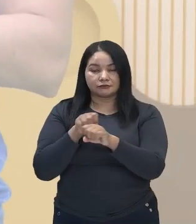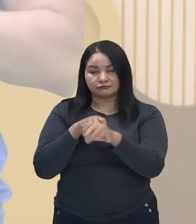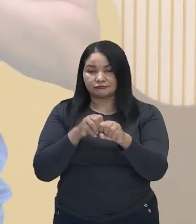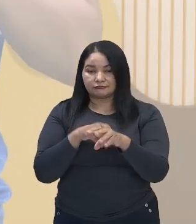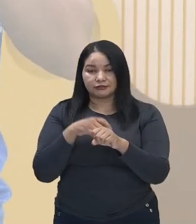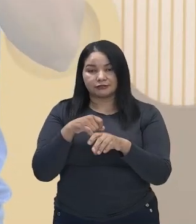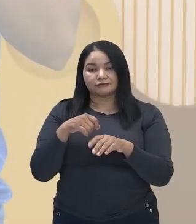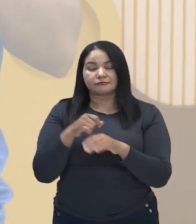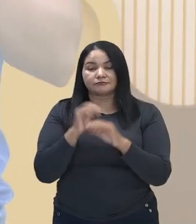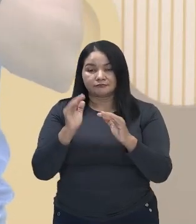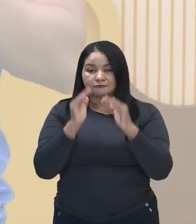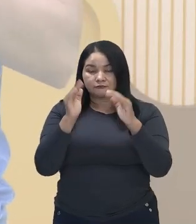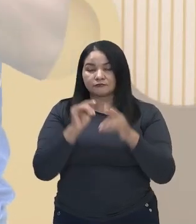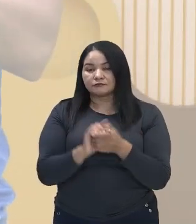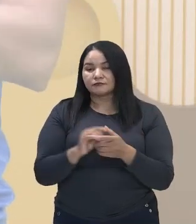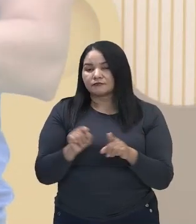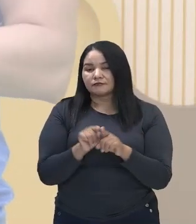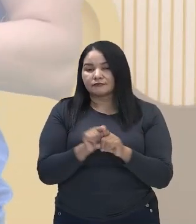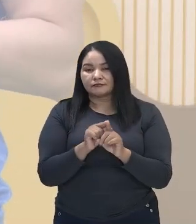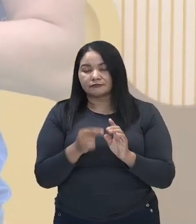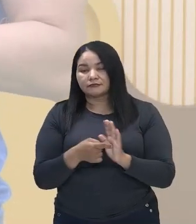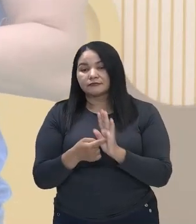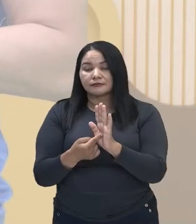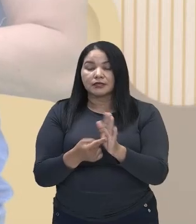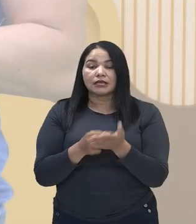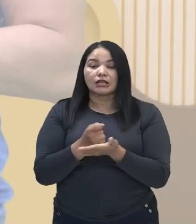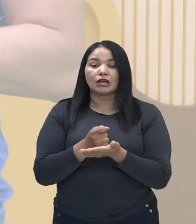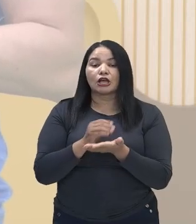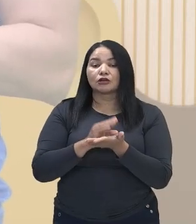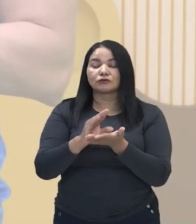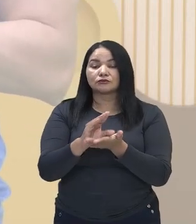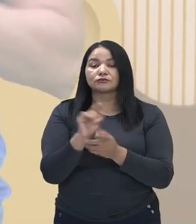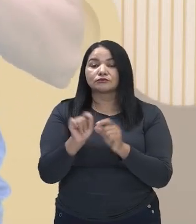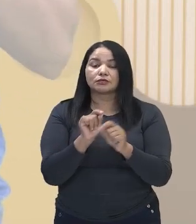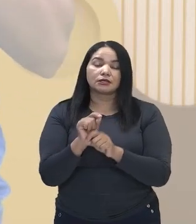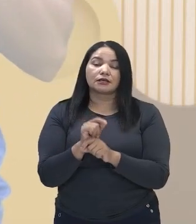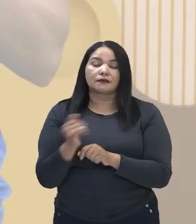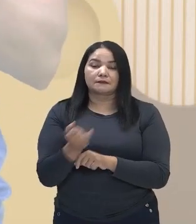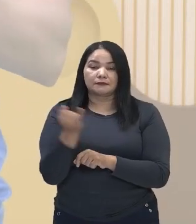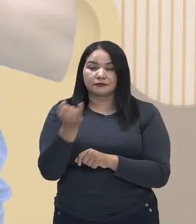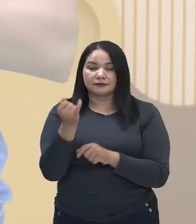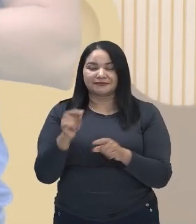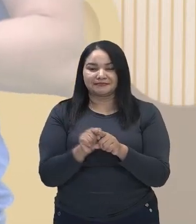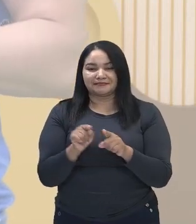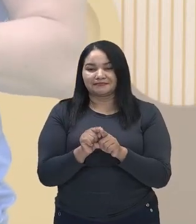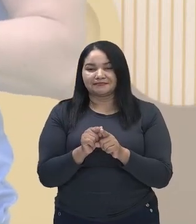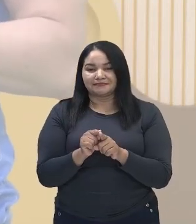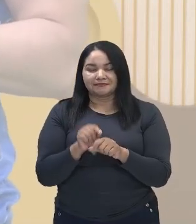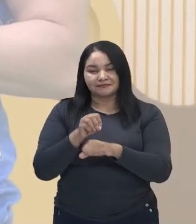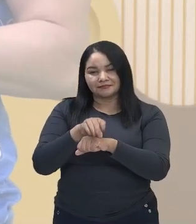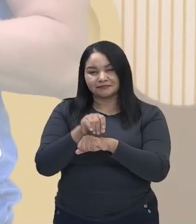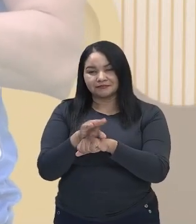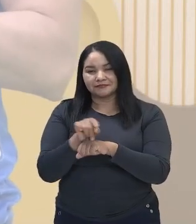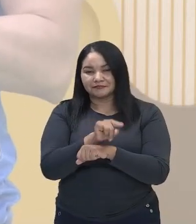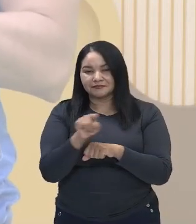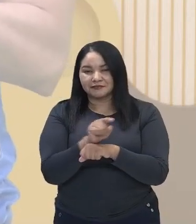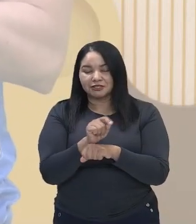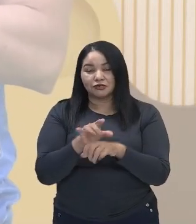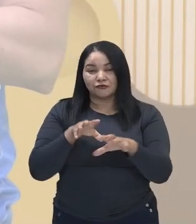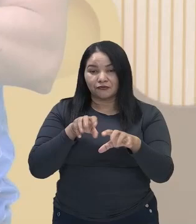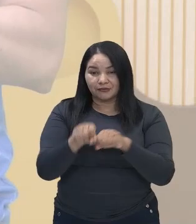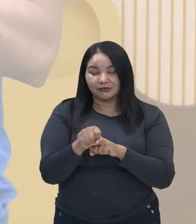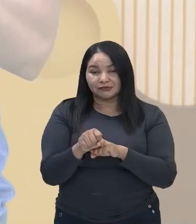recompensa vocês pelo desempenho acadêmico, isso é um ponto muito importante, tá? E contribui, obviamente, para a formação de